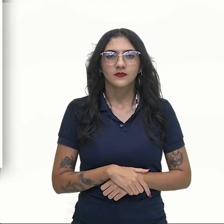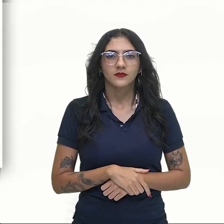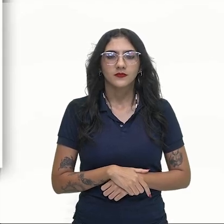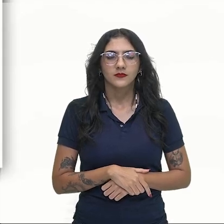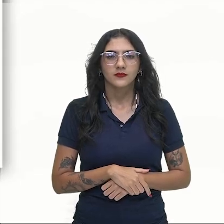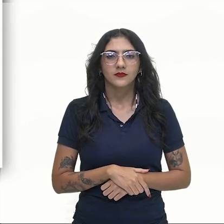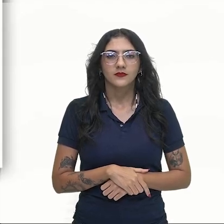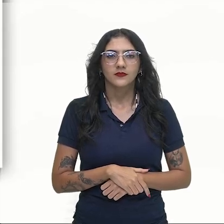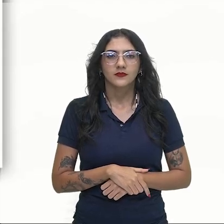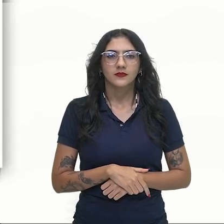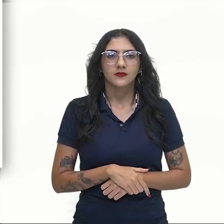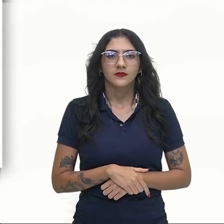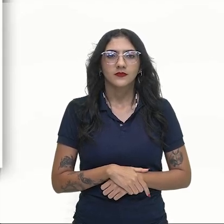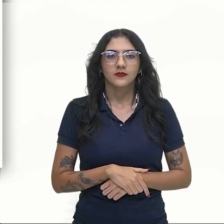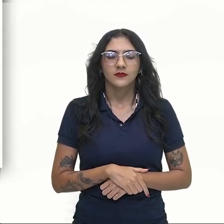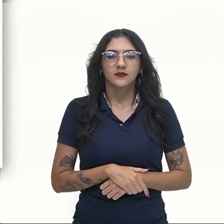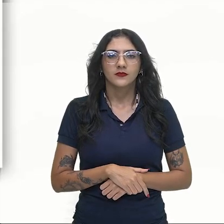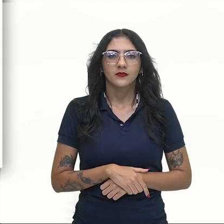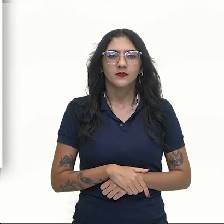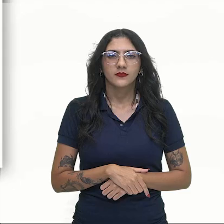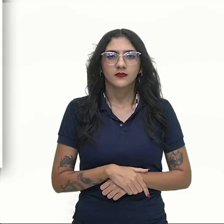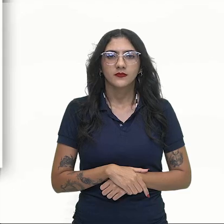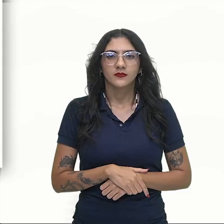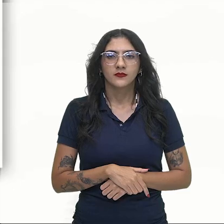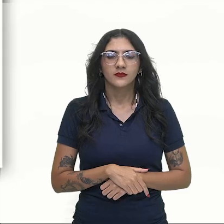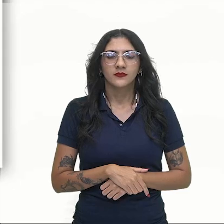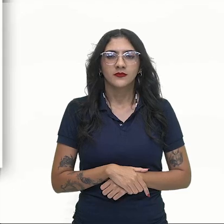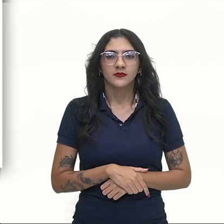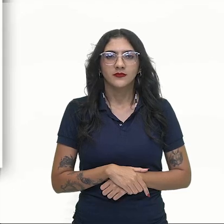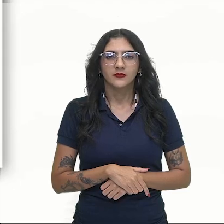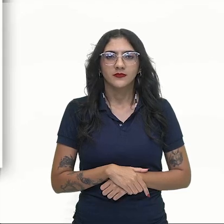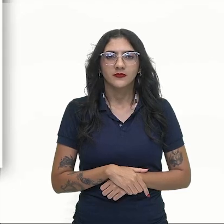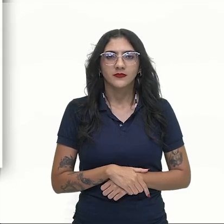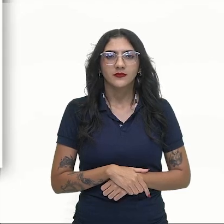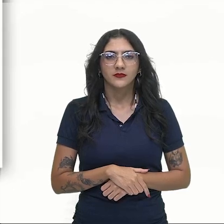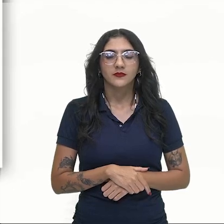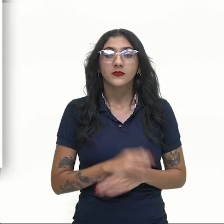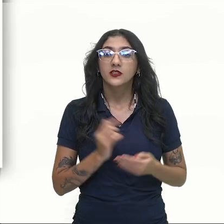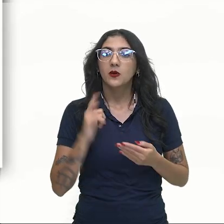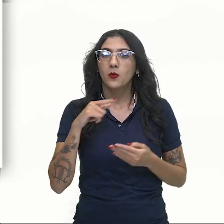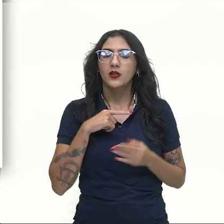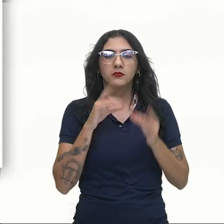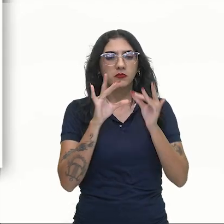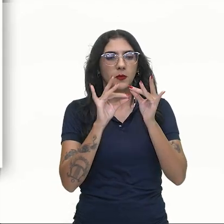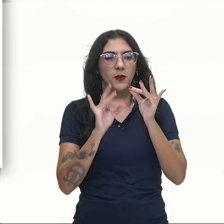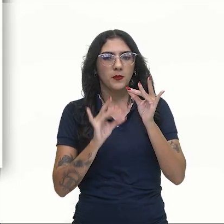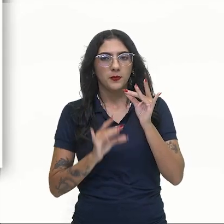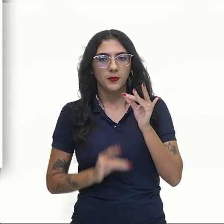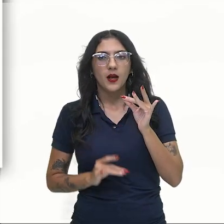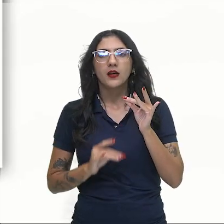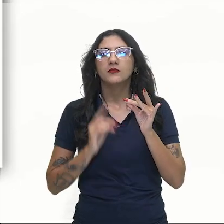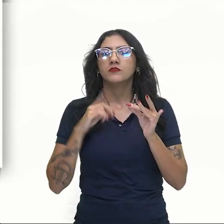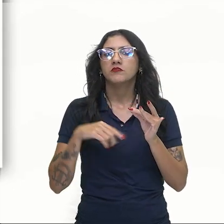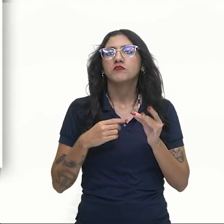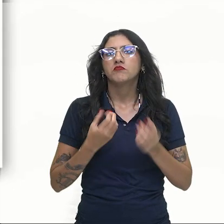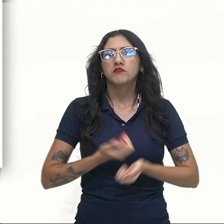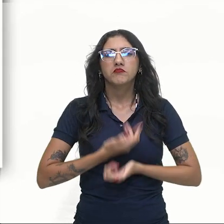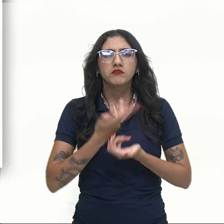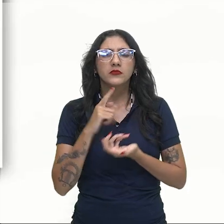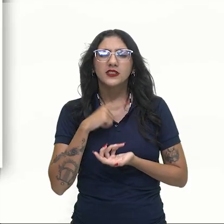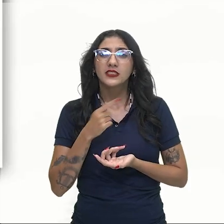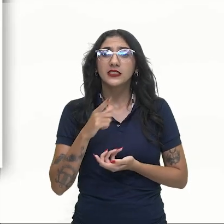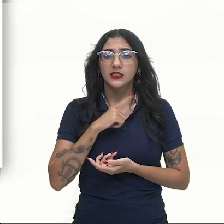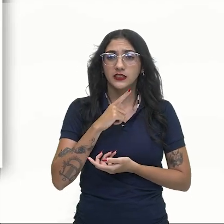down together at the table of brotherhood. Então ele continua falando aí no discurso dele que ele tem um